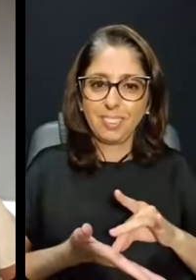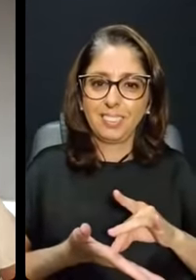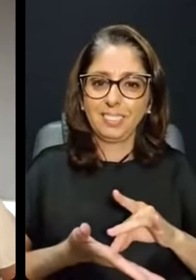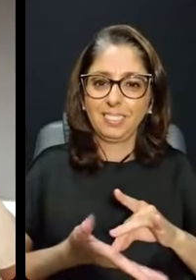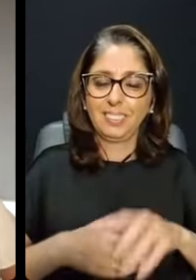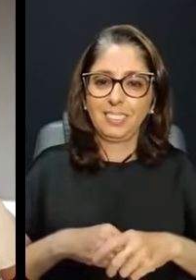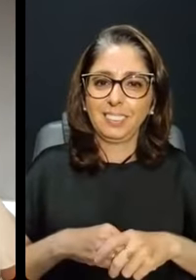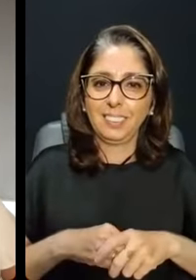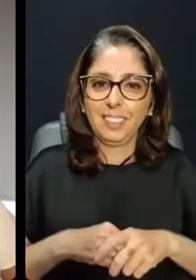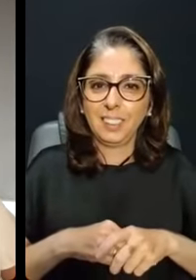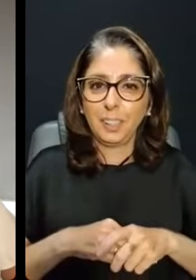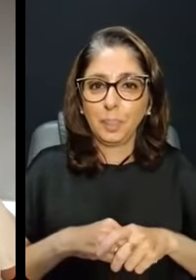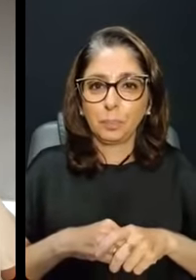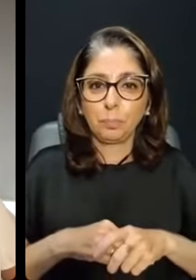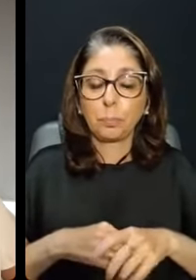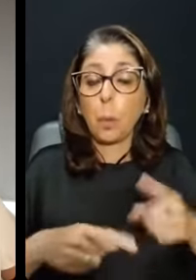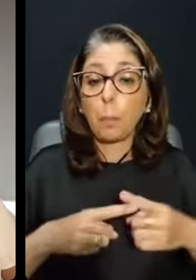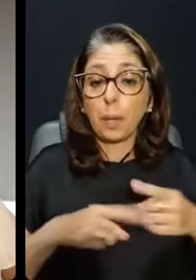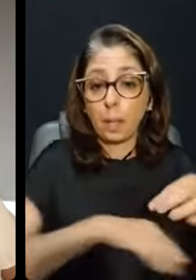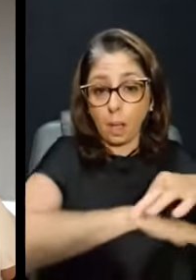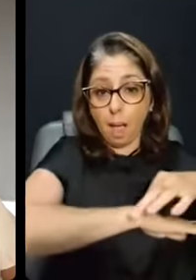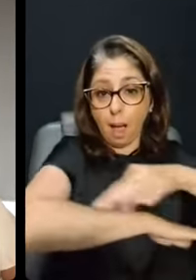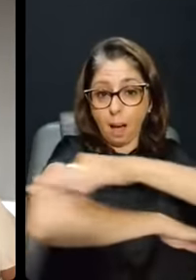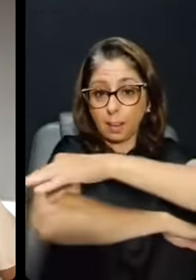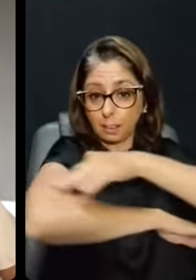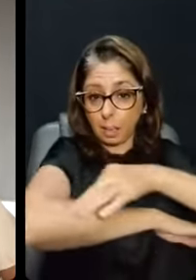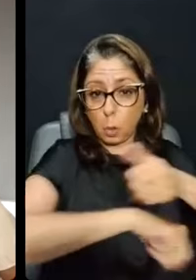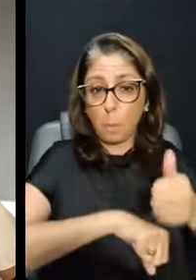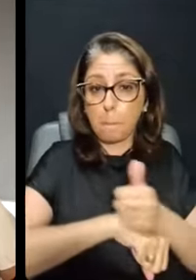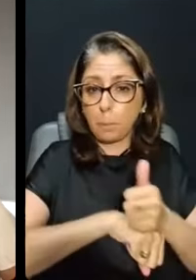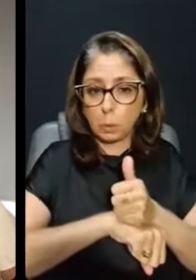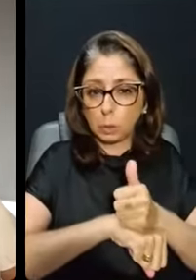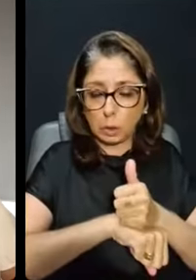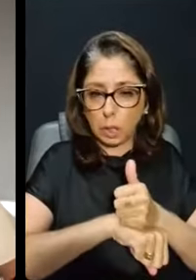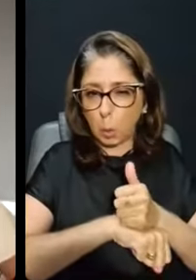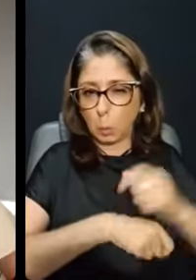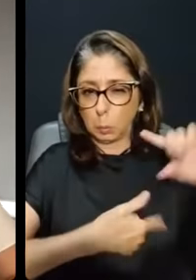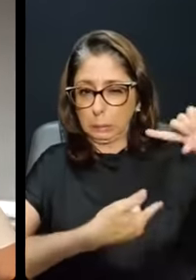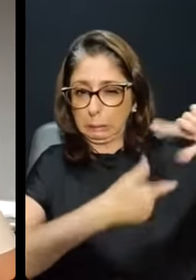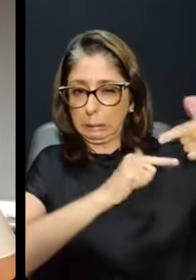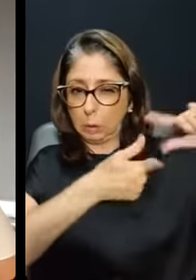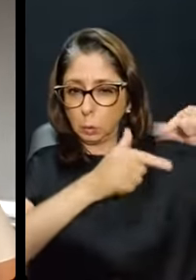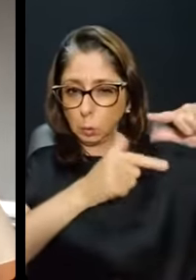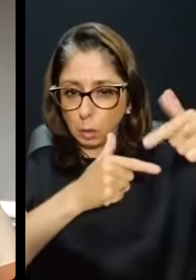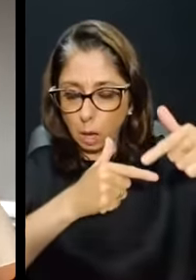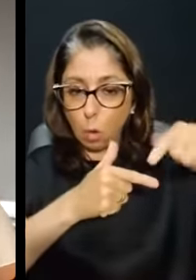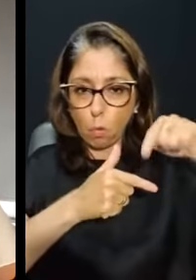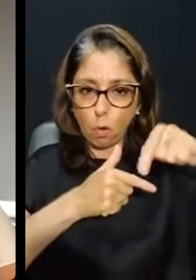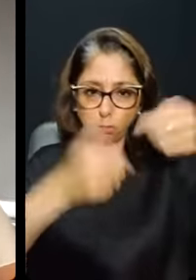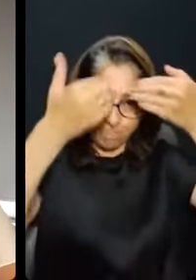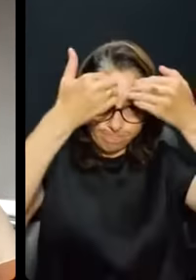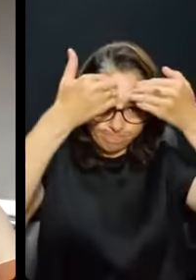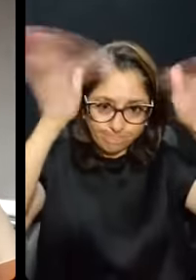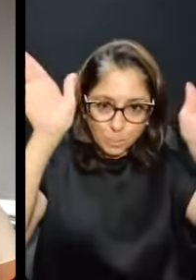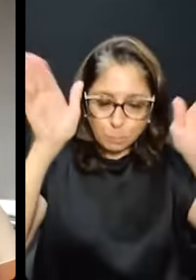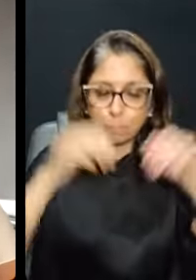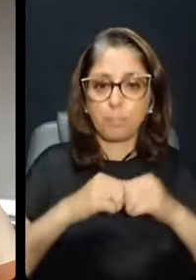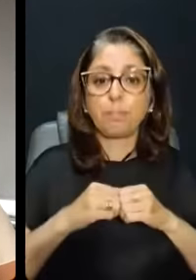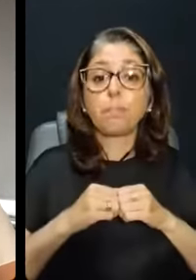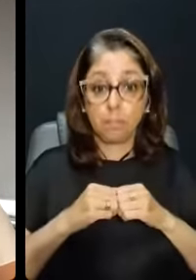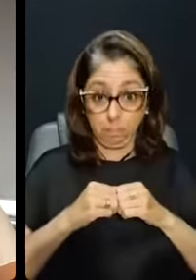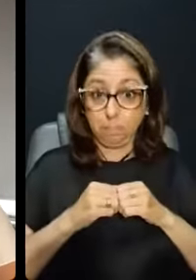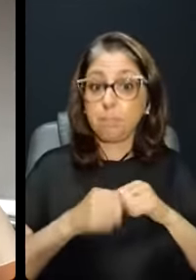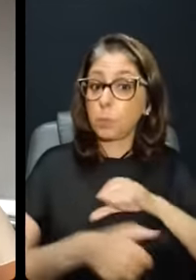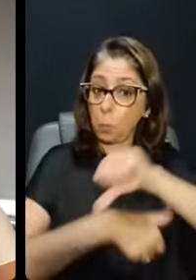da arquitetura, né? Do olhar do arquiteto voltado à acessibilidade. É, isso, essa atuar na mudança do olhar é atuar